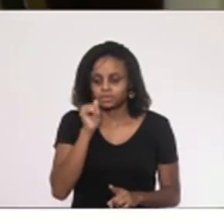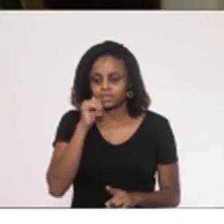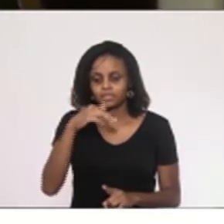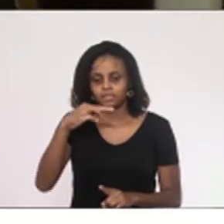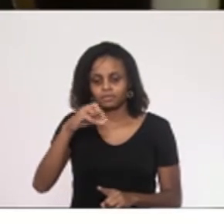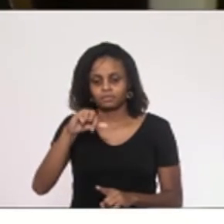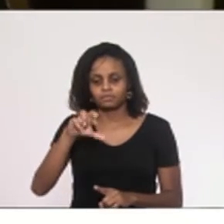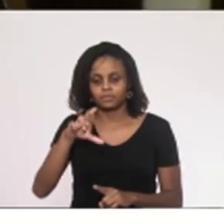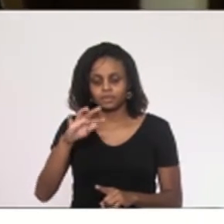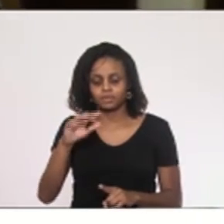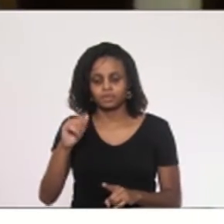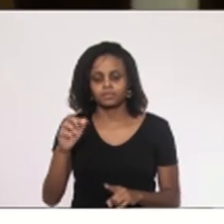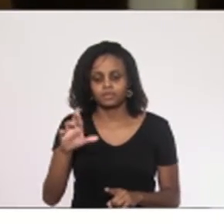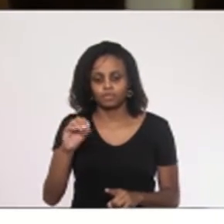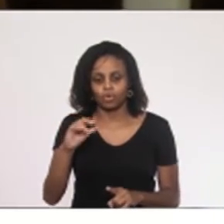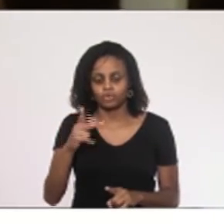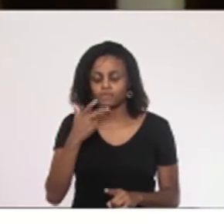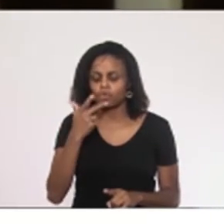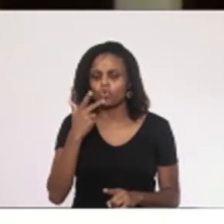gente volta ao passado,